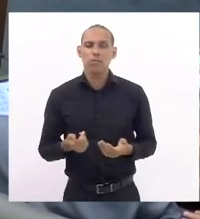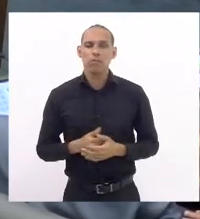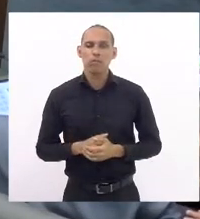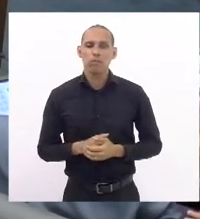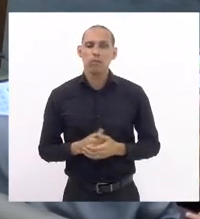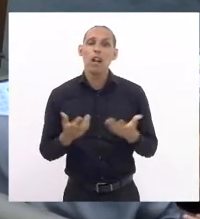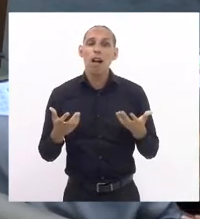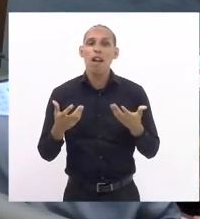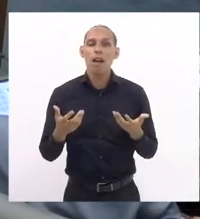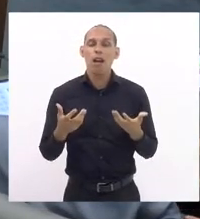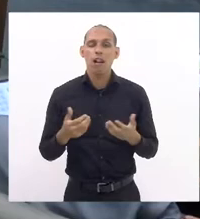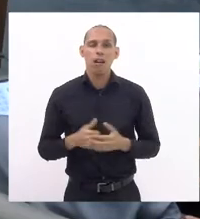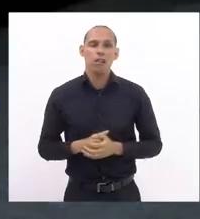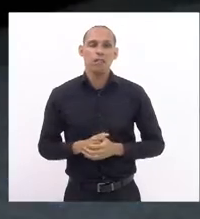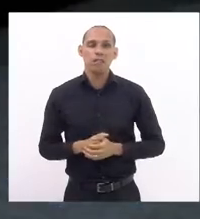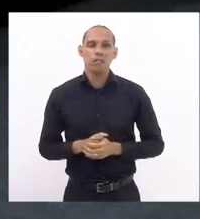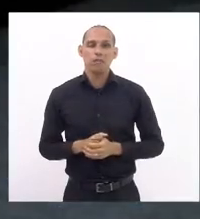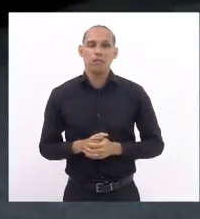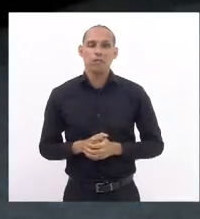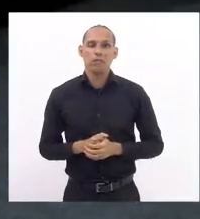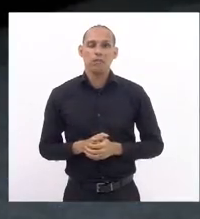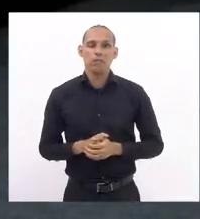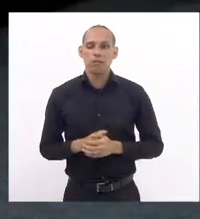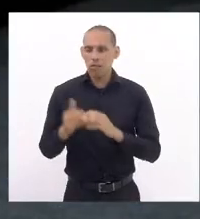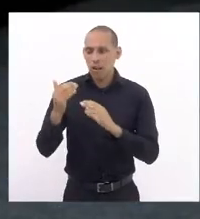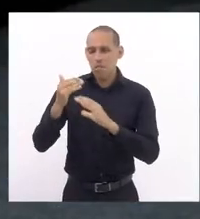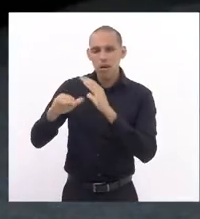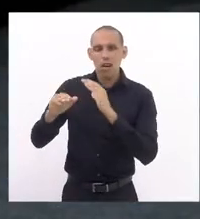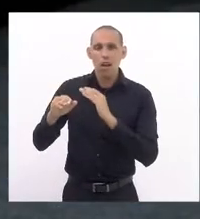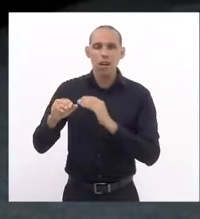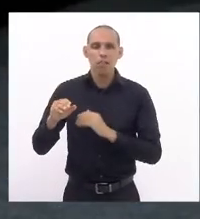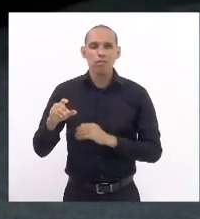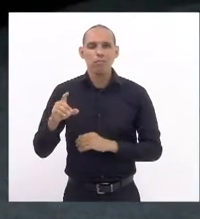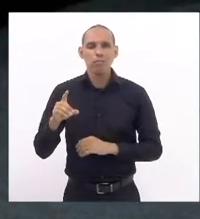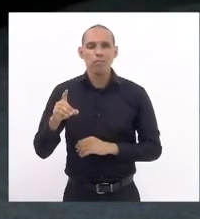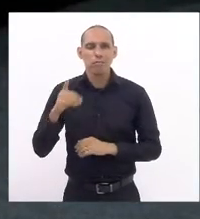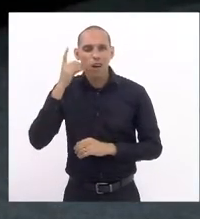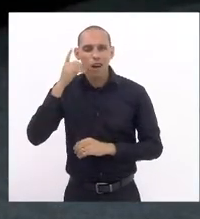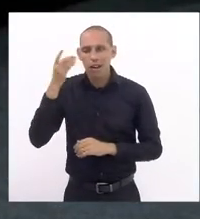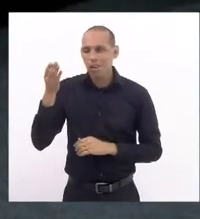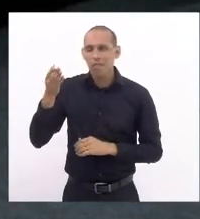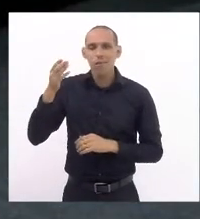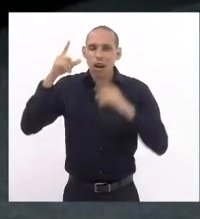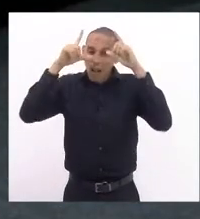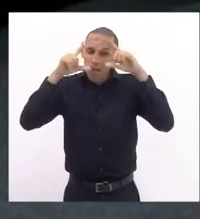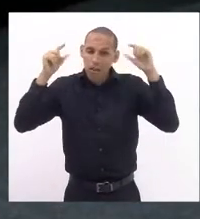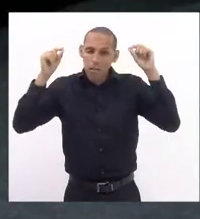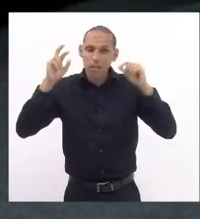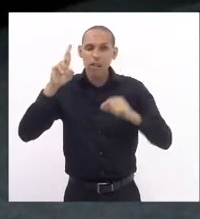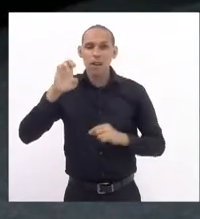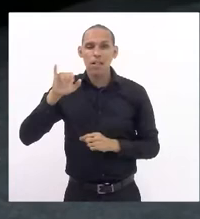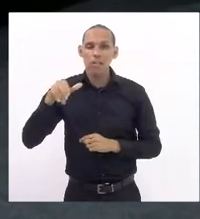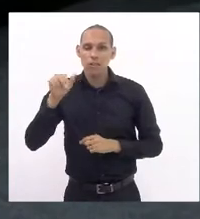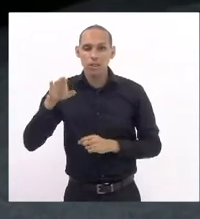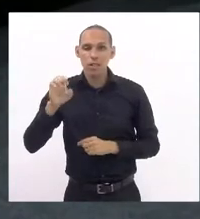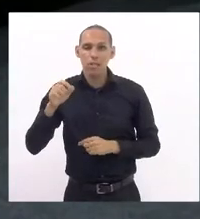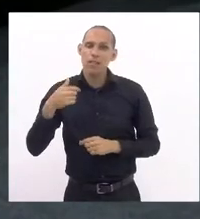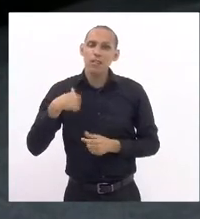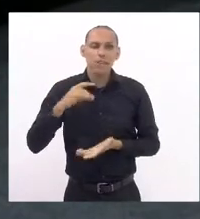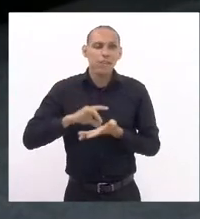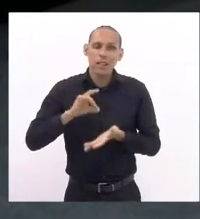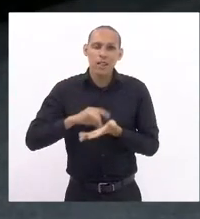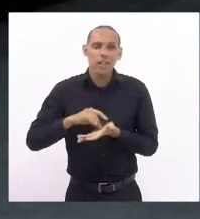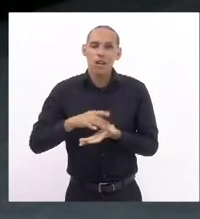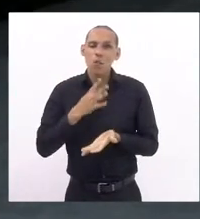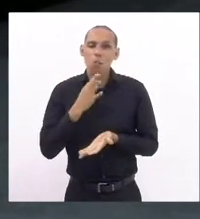quero acolher o encaminhamento da deputada enfermeira Rejane, dizer que De fato, eu não tinha tomado